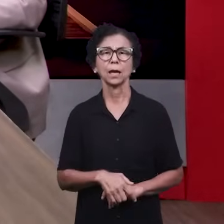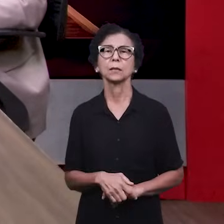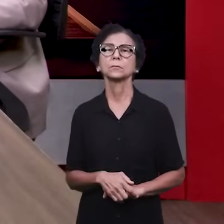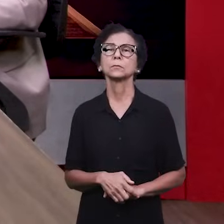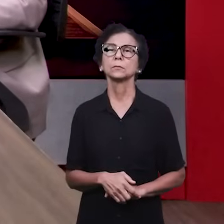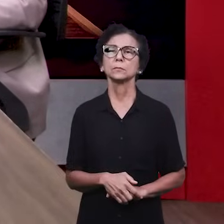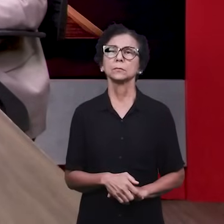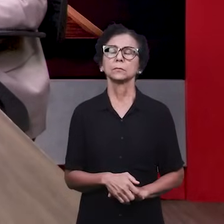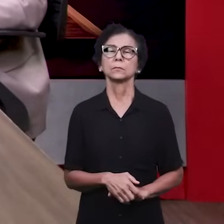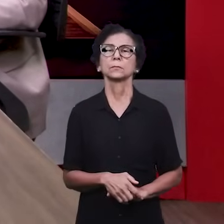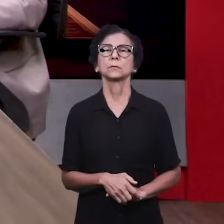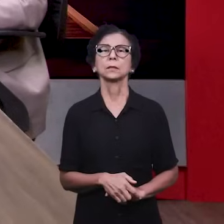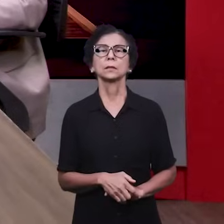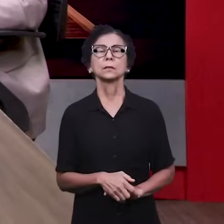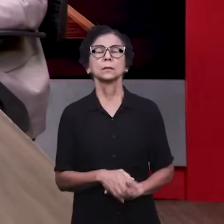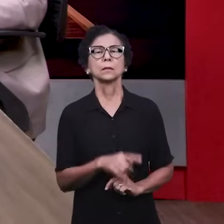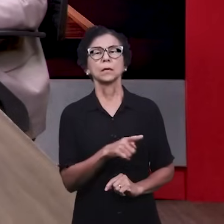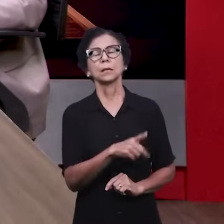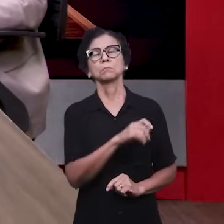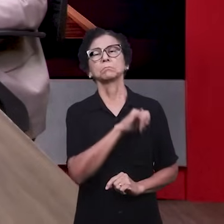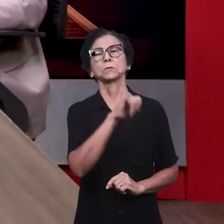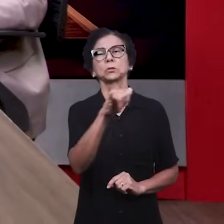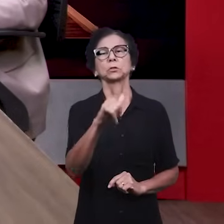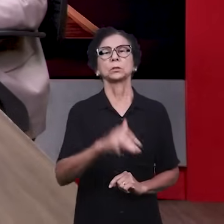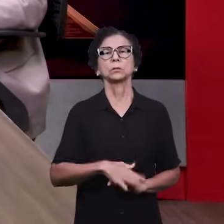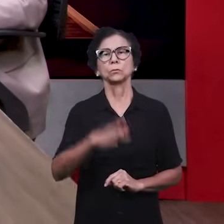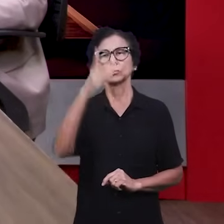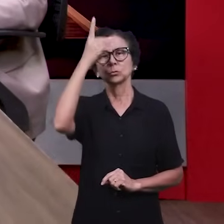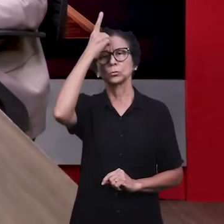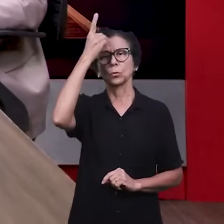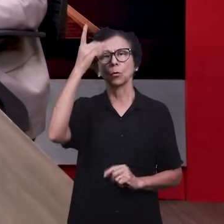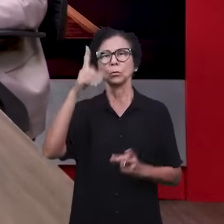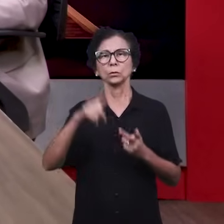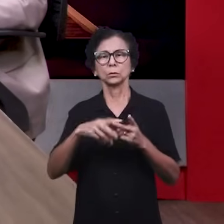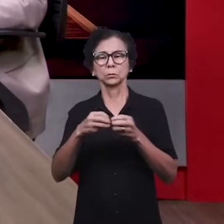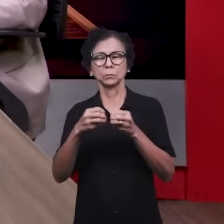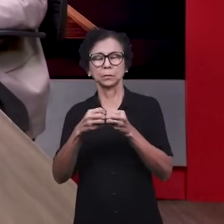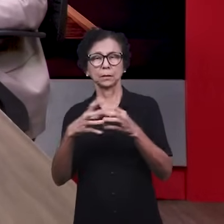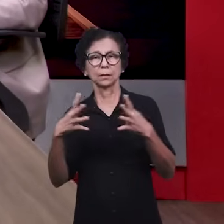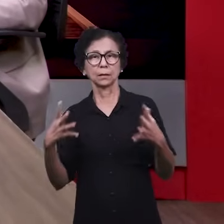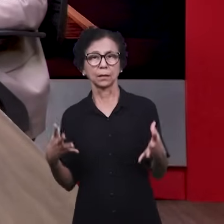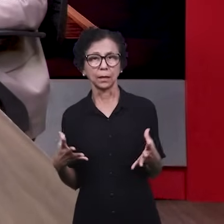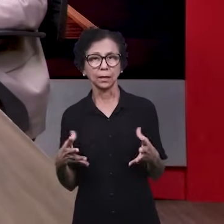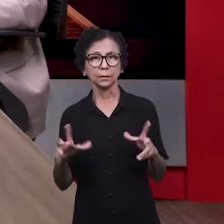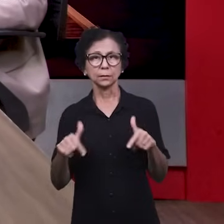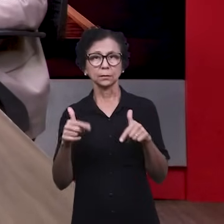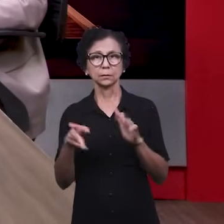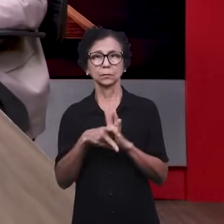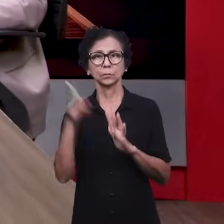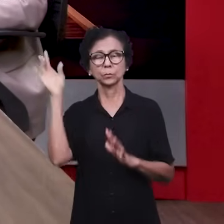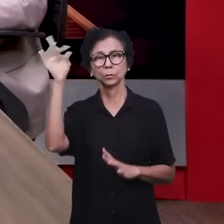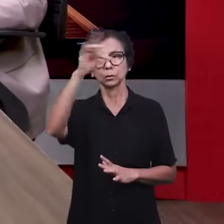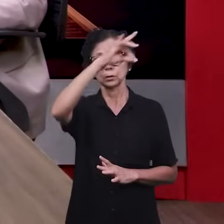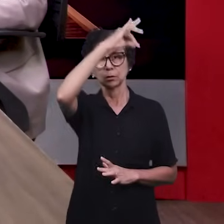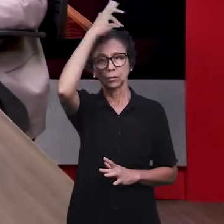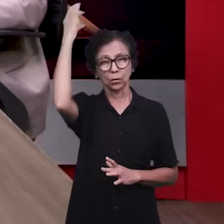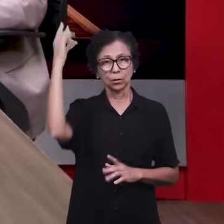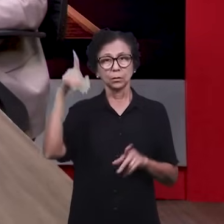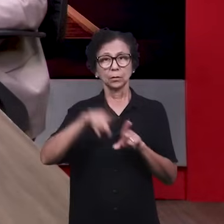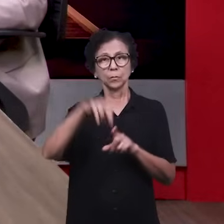afirmar, existe uma máxima nesse período, de que os dons espirituais, os milagres, as maravilhas, a operação do Espírito Santo,